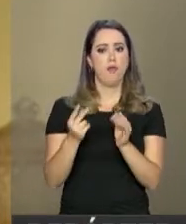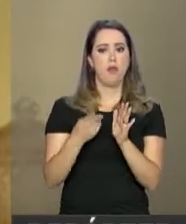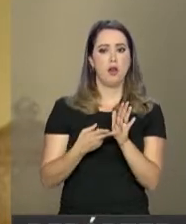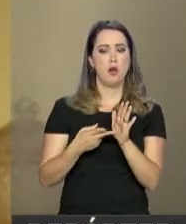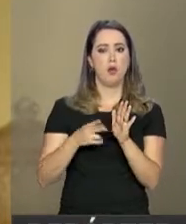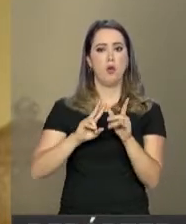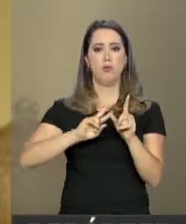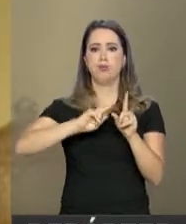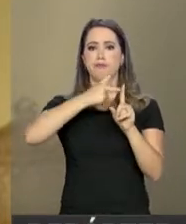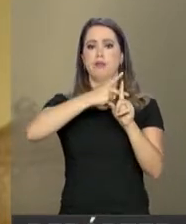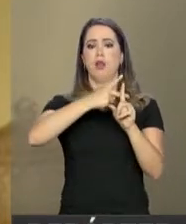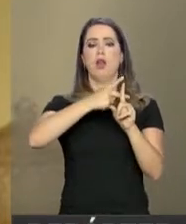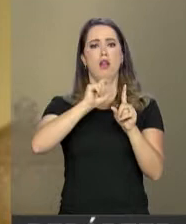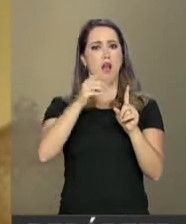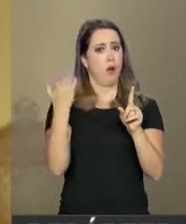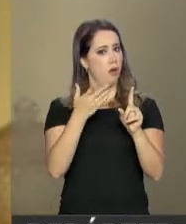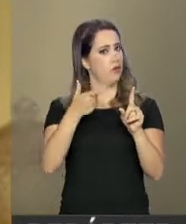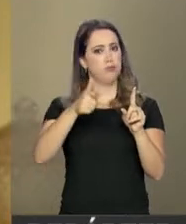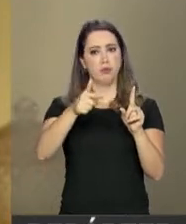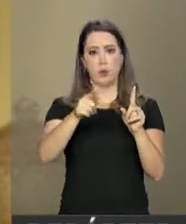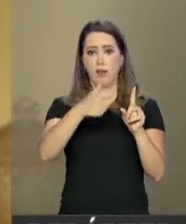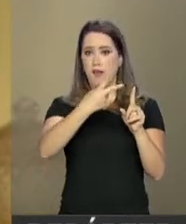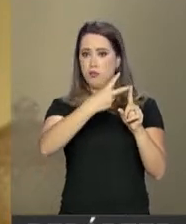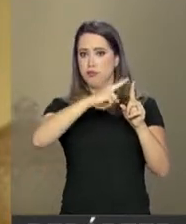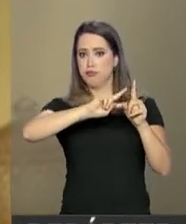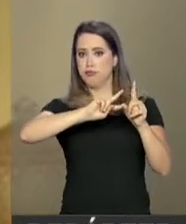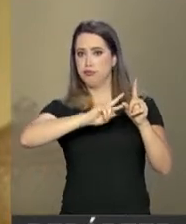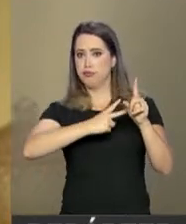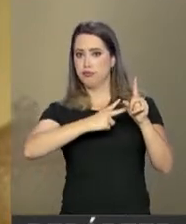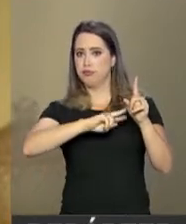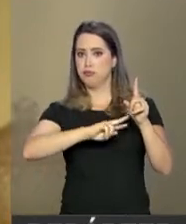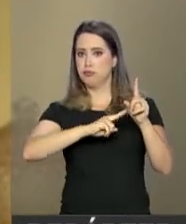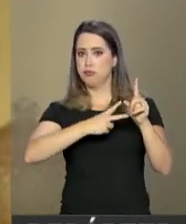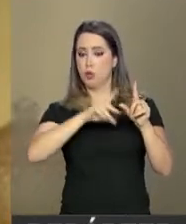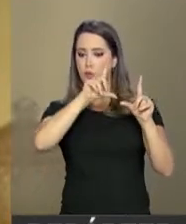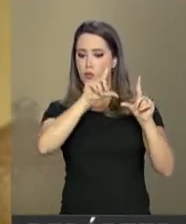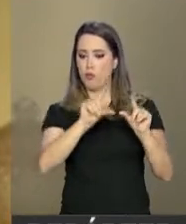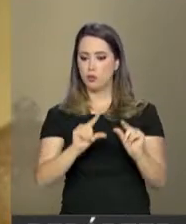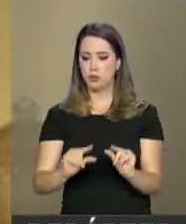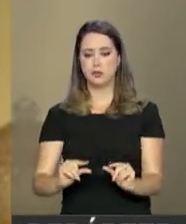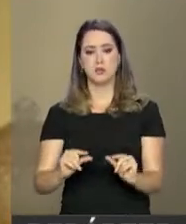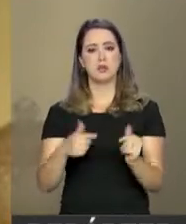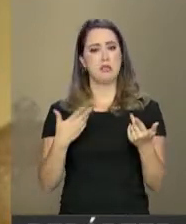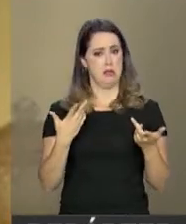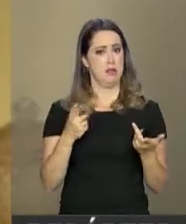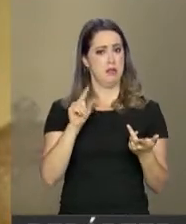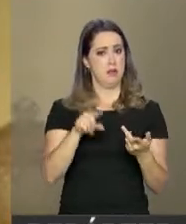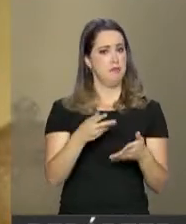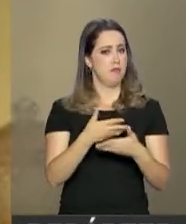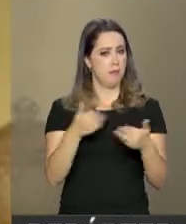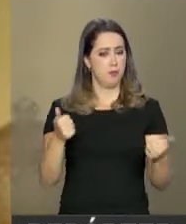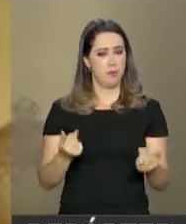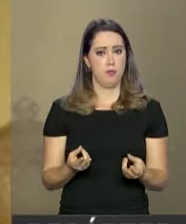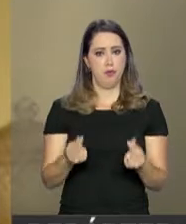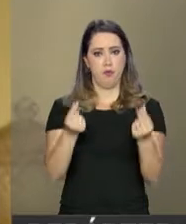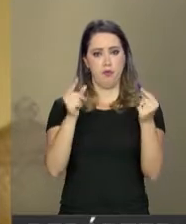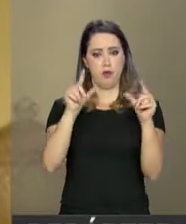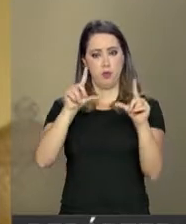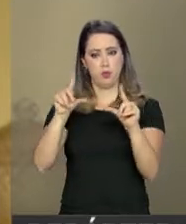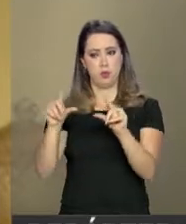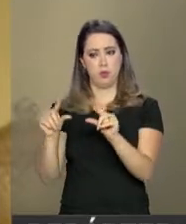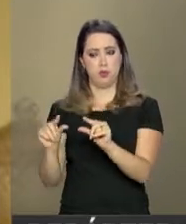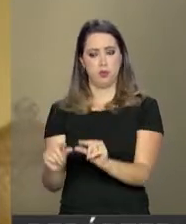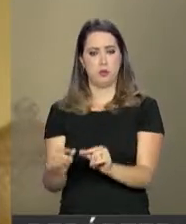custo de transmissão menor, portanto um impacto menor na tarifa. Então ele leva, assim, a modicidade tarifária leva a um preço